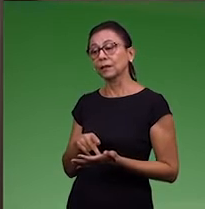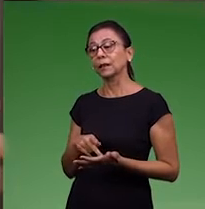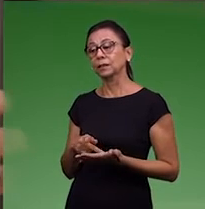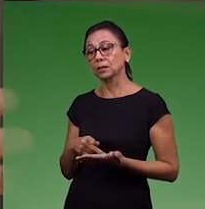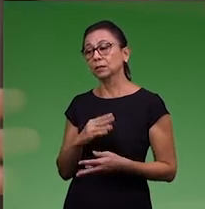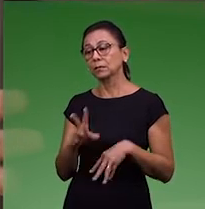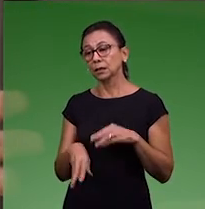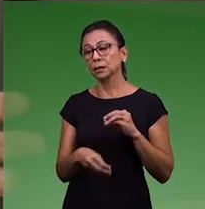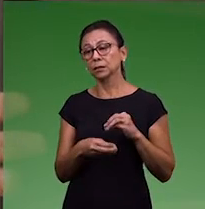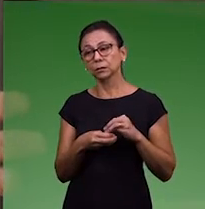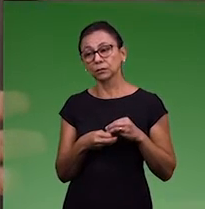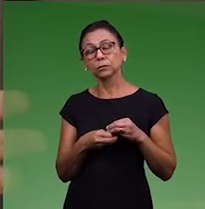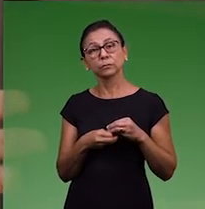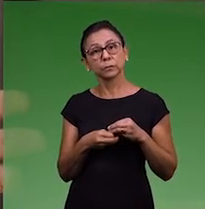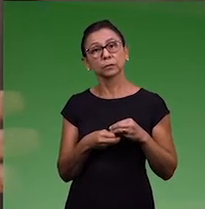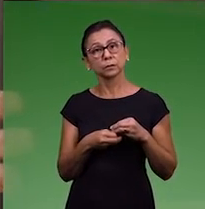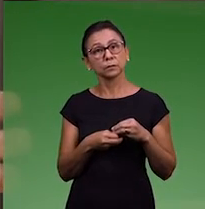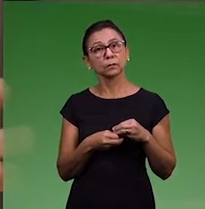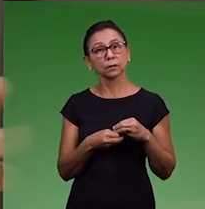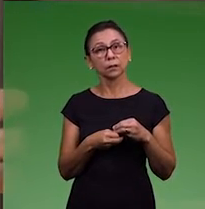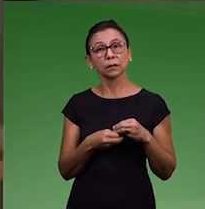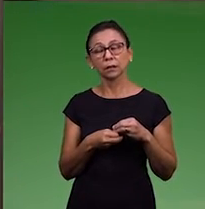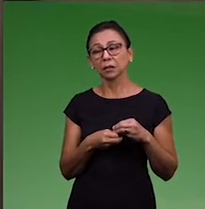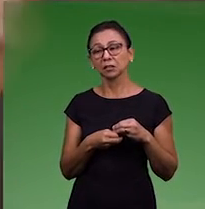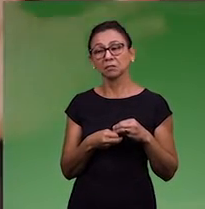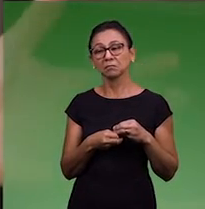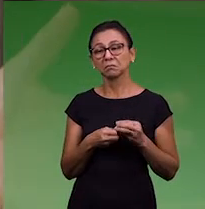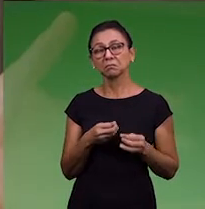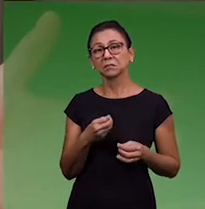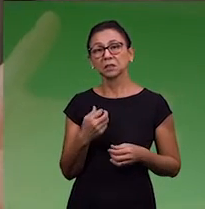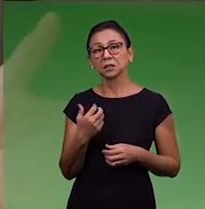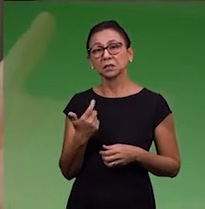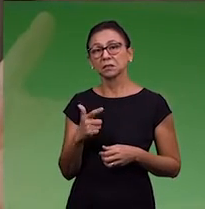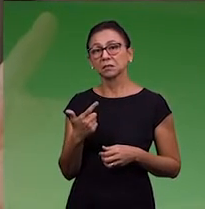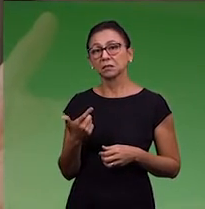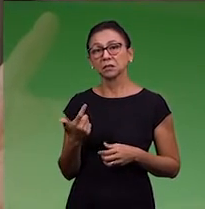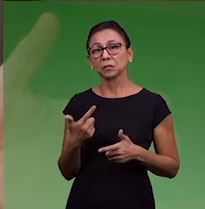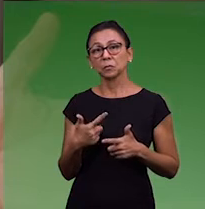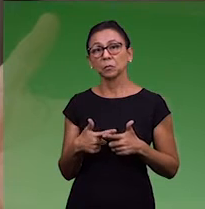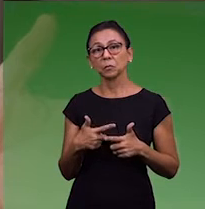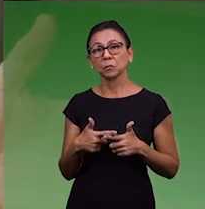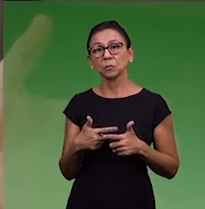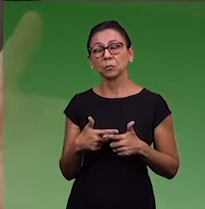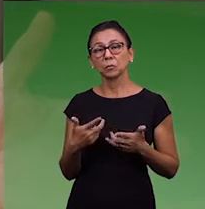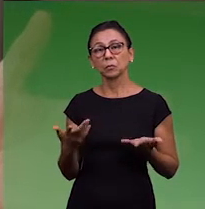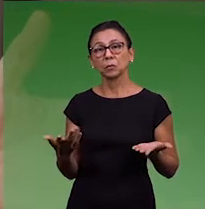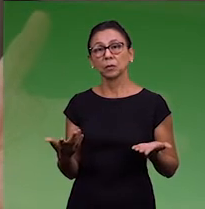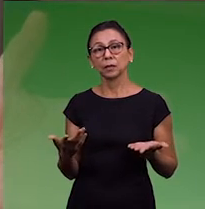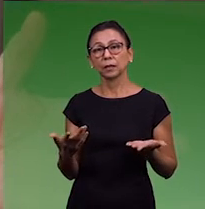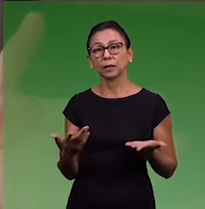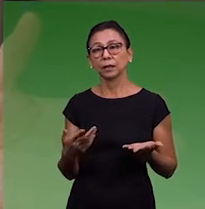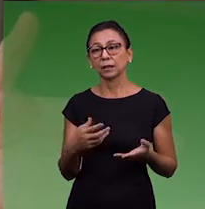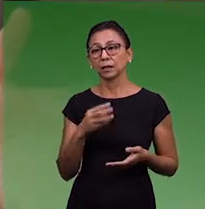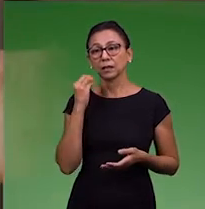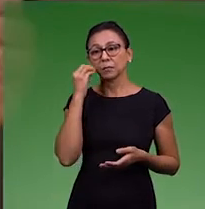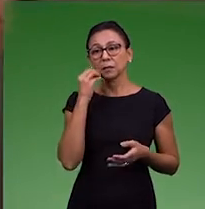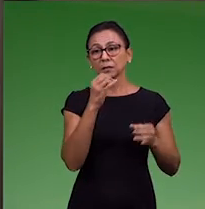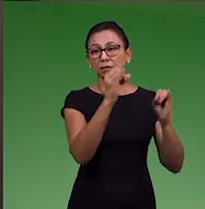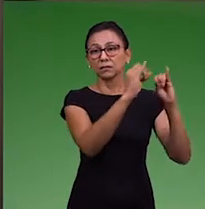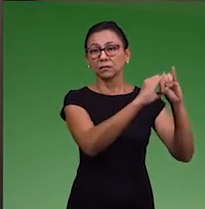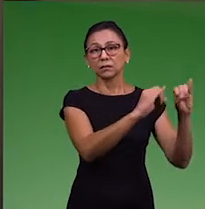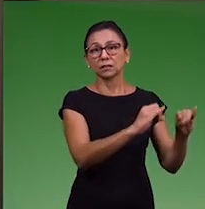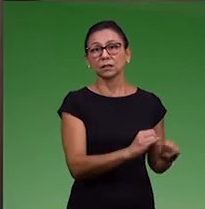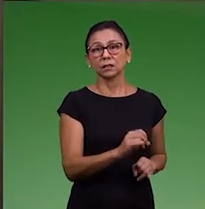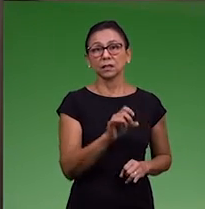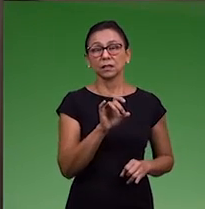das conclusões que nós chegamos é que não há nem porquê o homem viver uma experiência com idolatria se nós